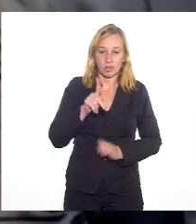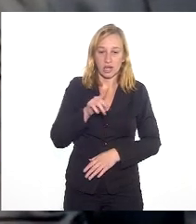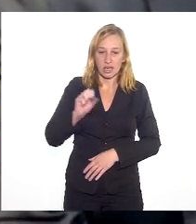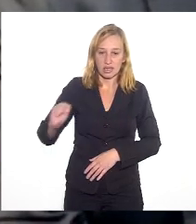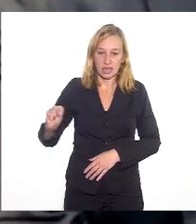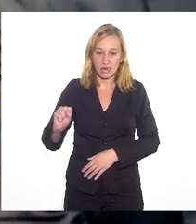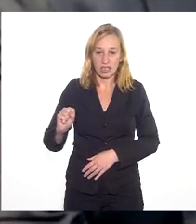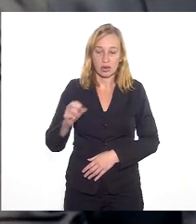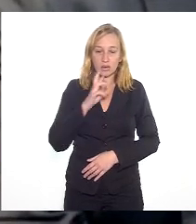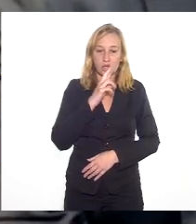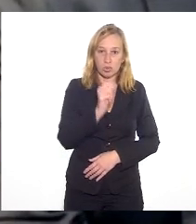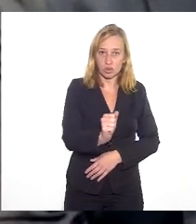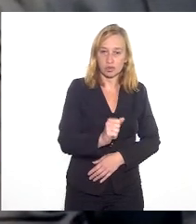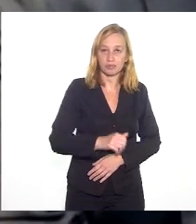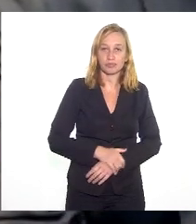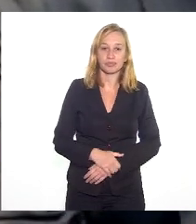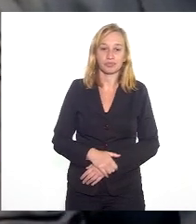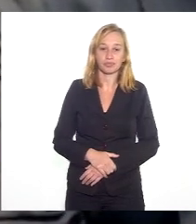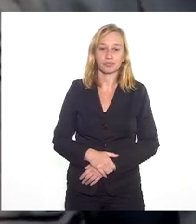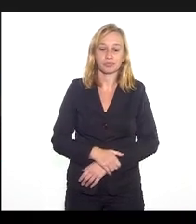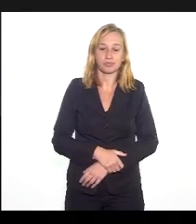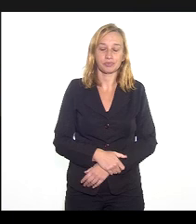Amorim.